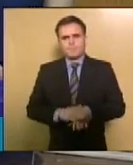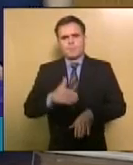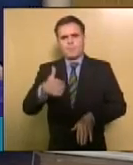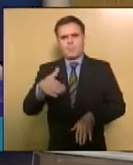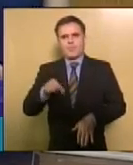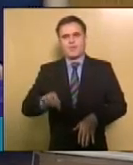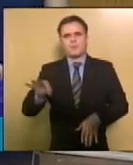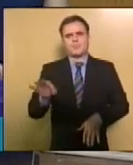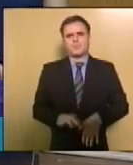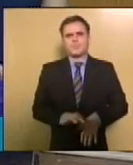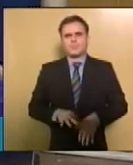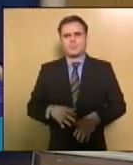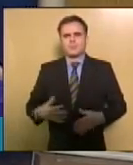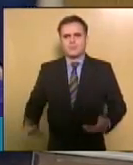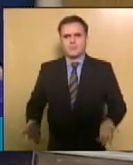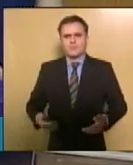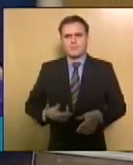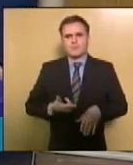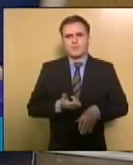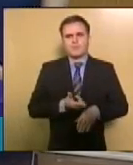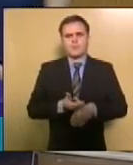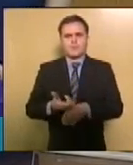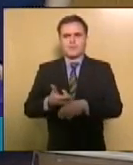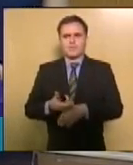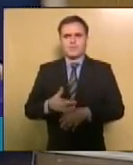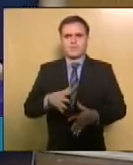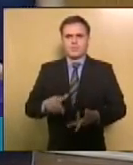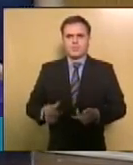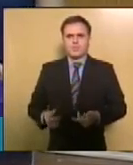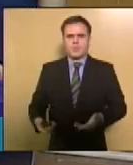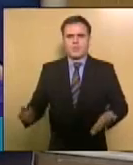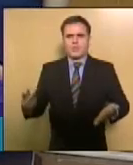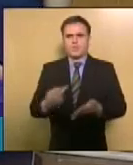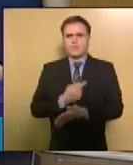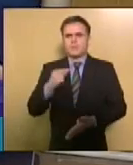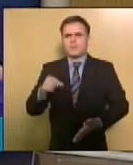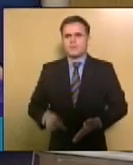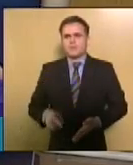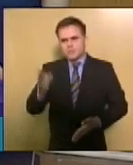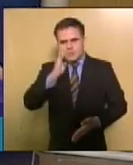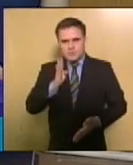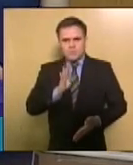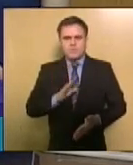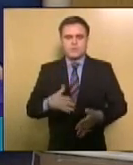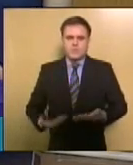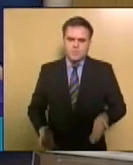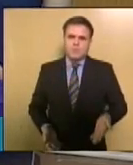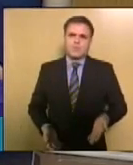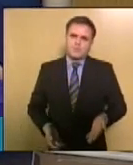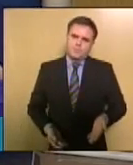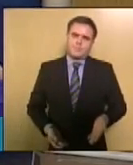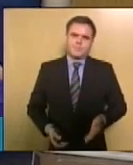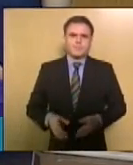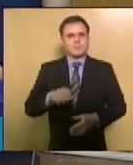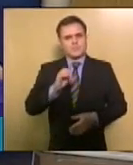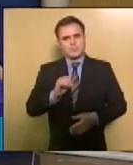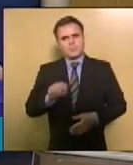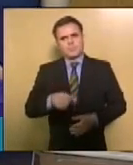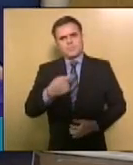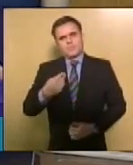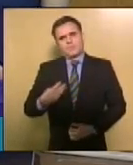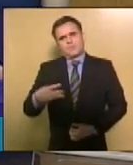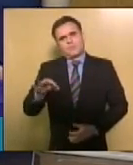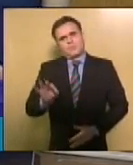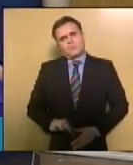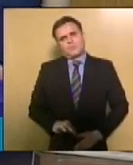10% das dos homicídios no mundo acontecem aqui no Brasil o país que tem sei lá 0,3 da